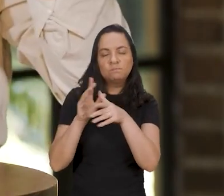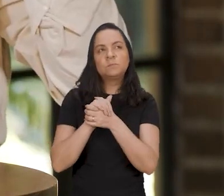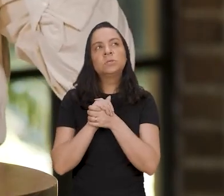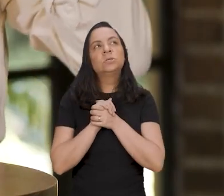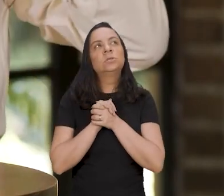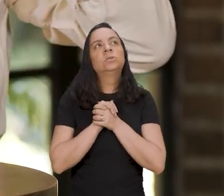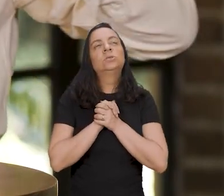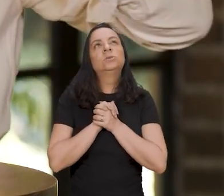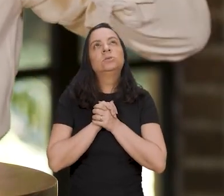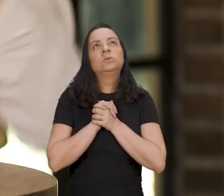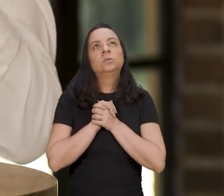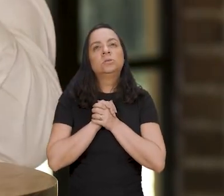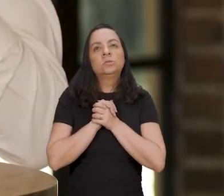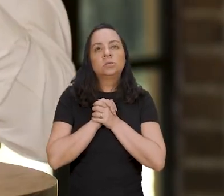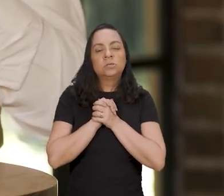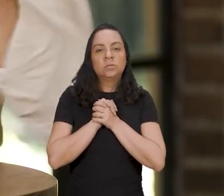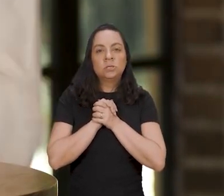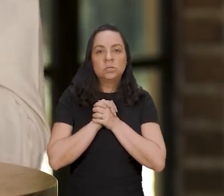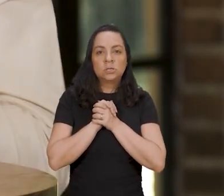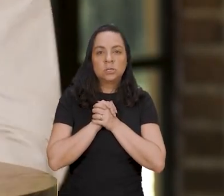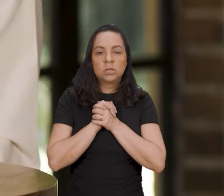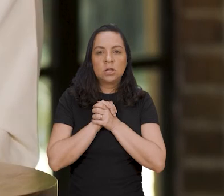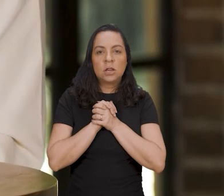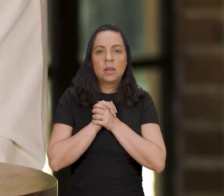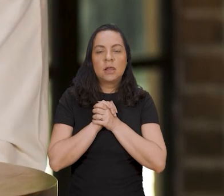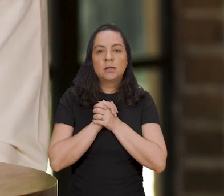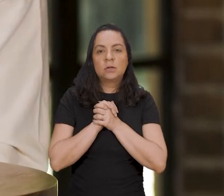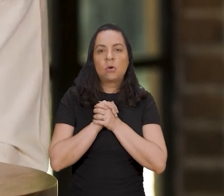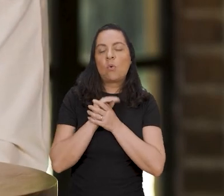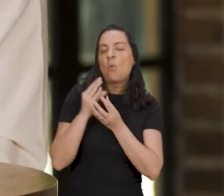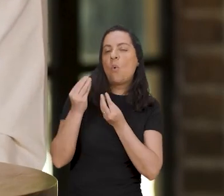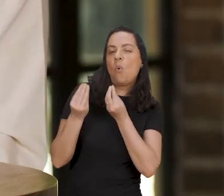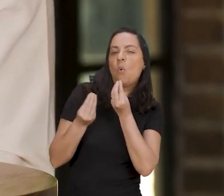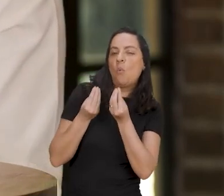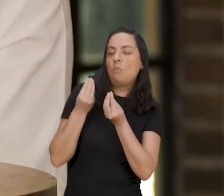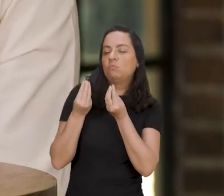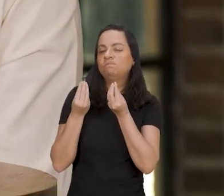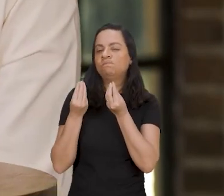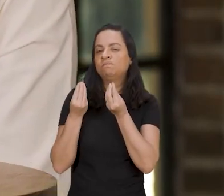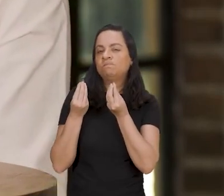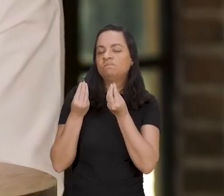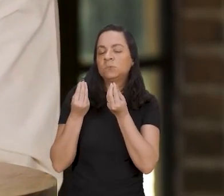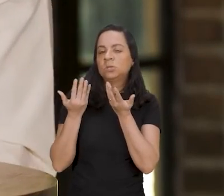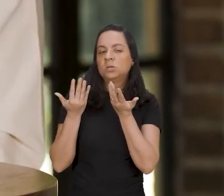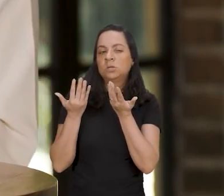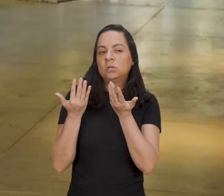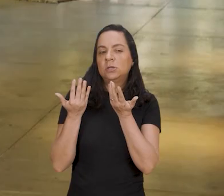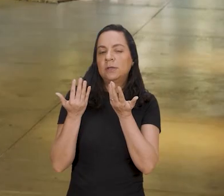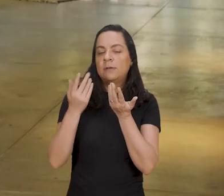colidam as questões naturais numa perspectiva sobrenatural. E é isso que nós temos que